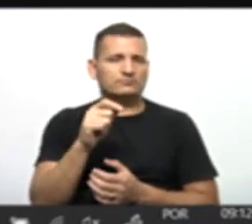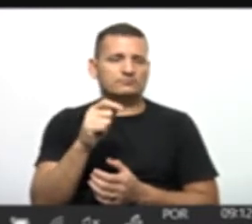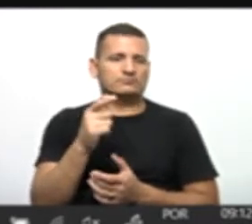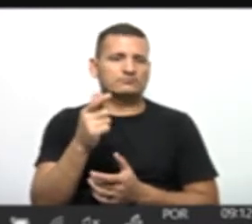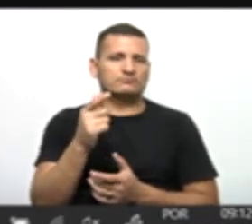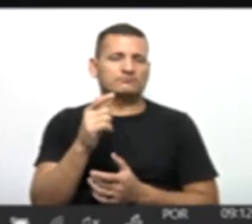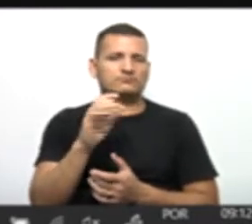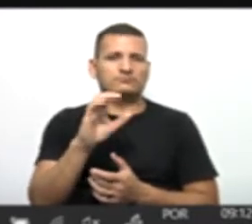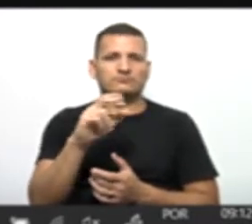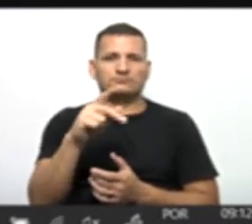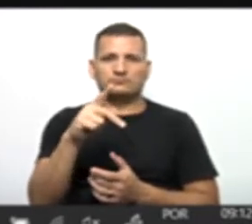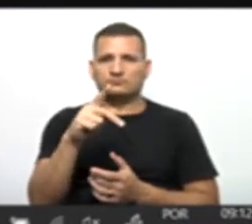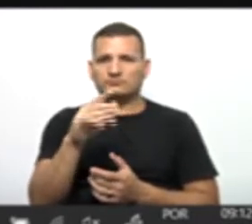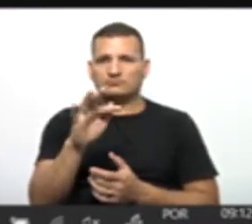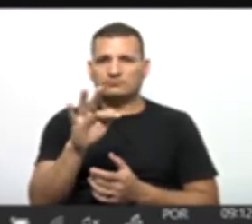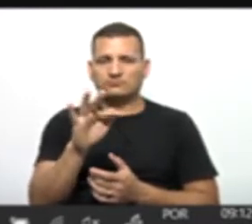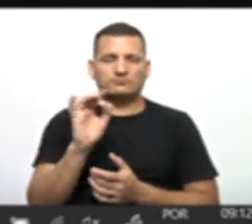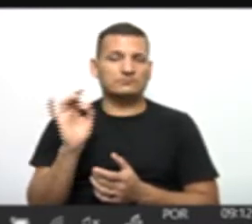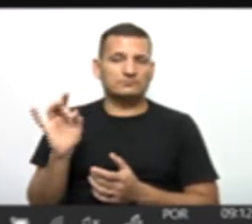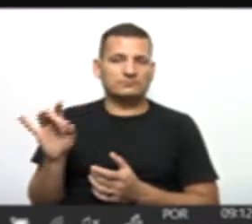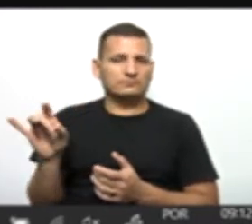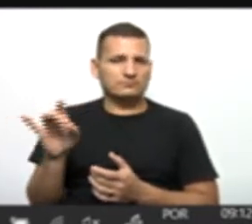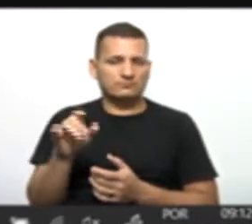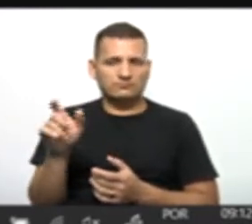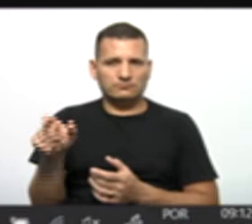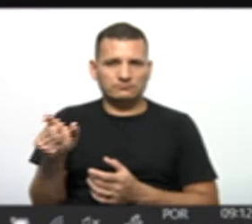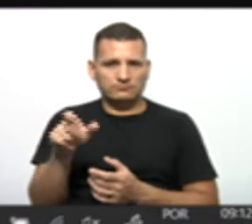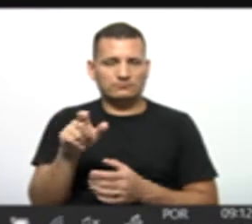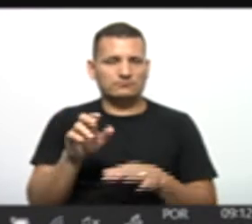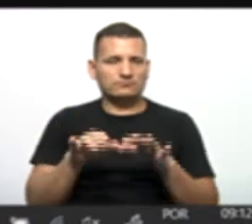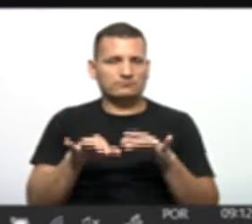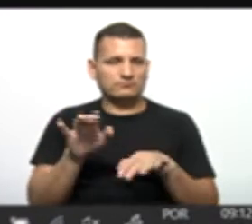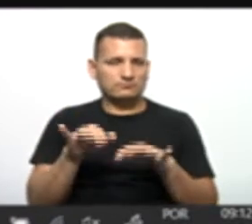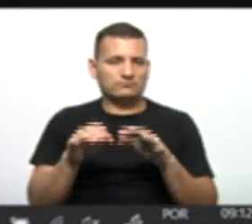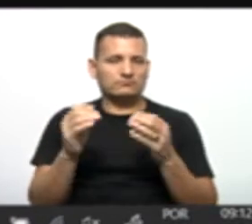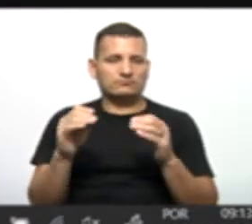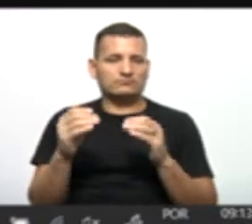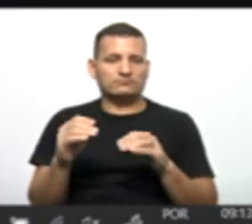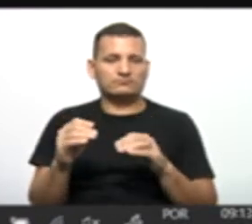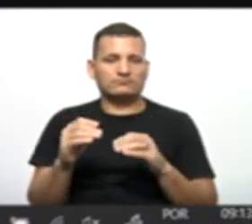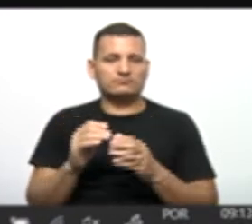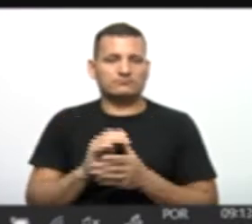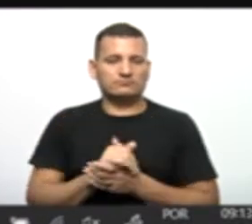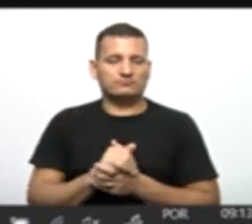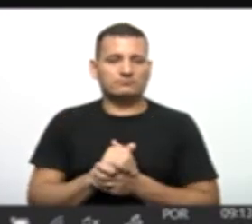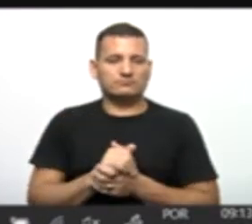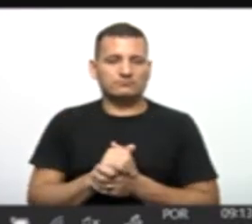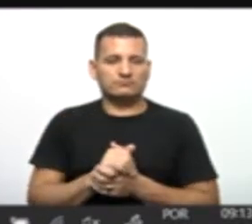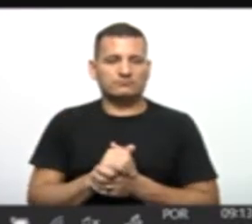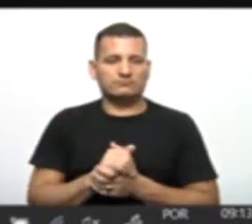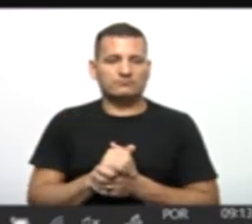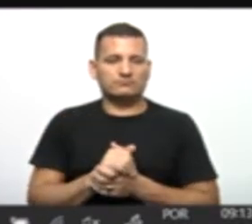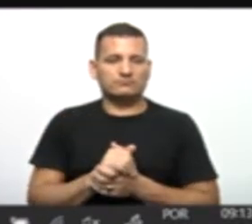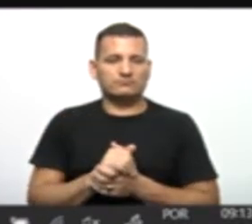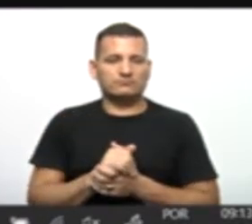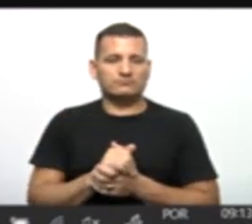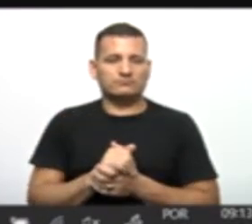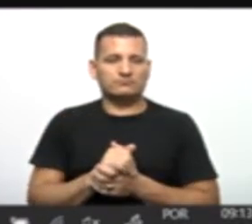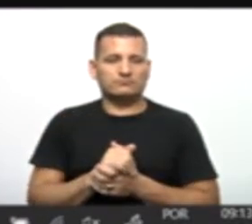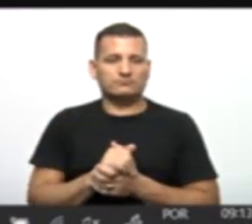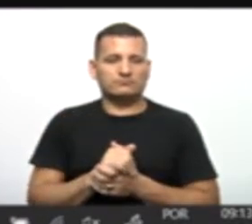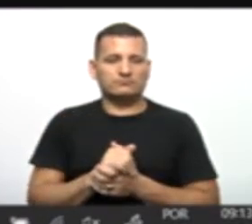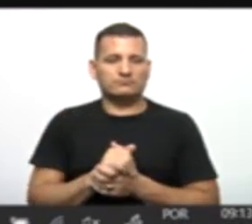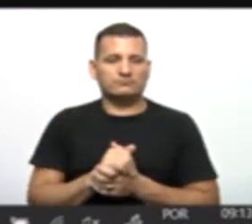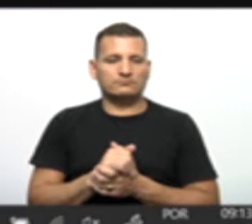colocado manualmente para cada cliente. Mas eu poderia colocar aqui um campo, por exemplo, que a gente chama de autoincremento.